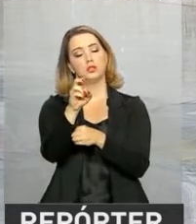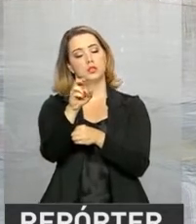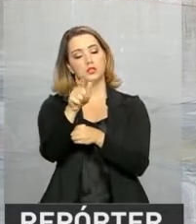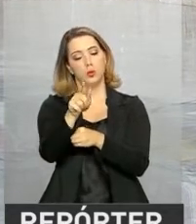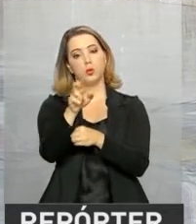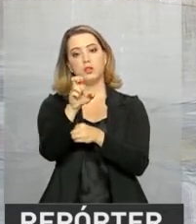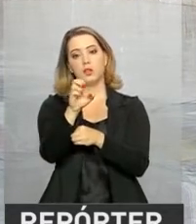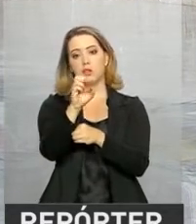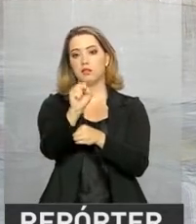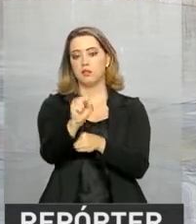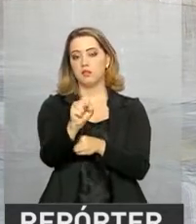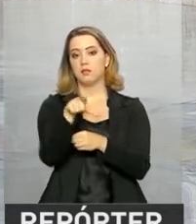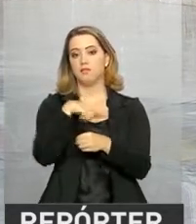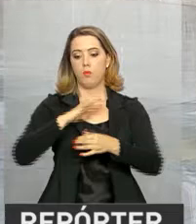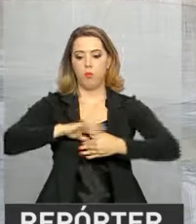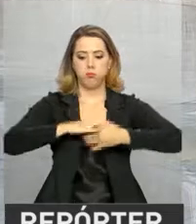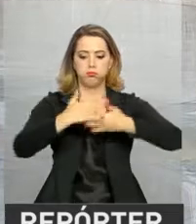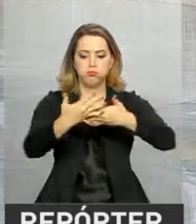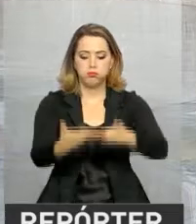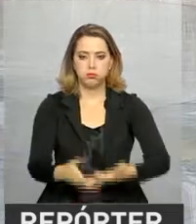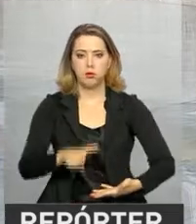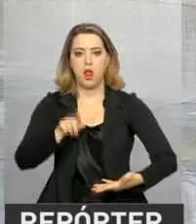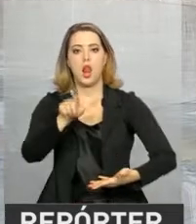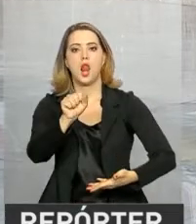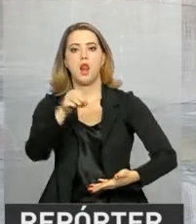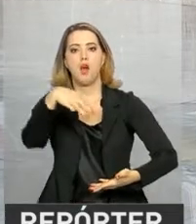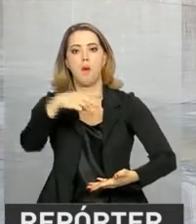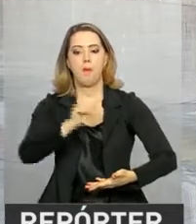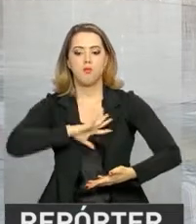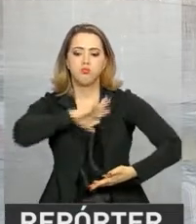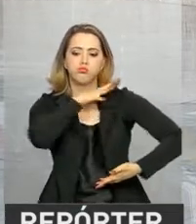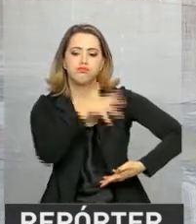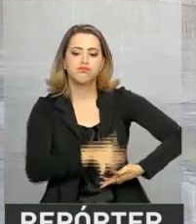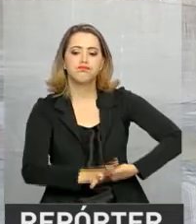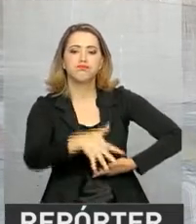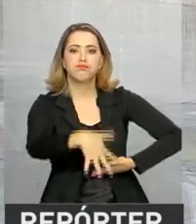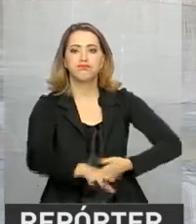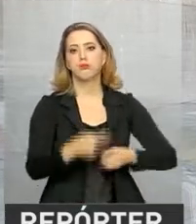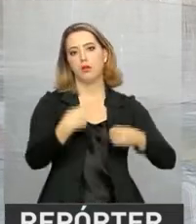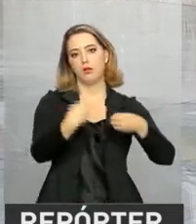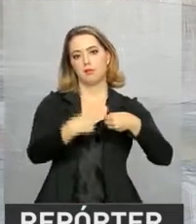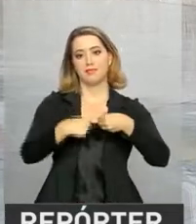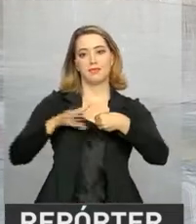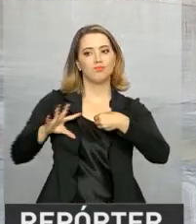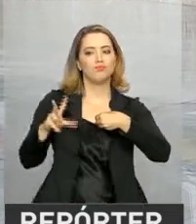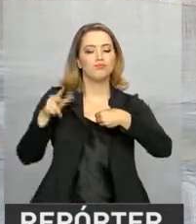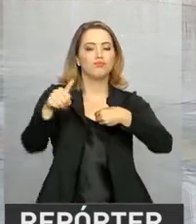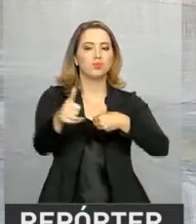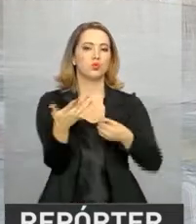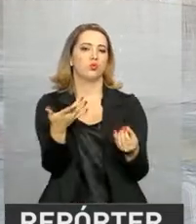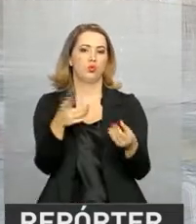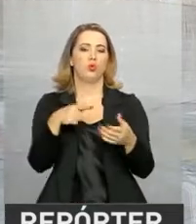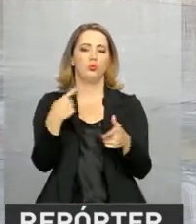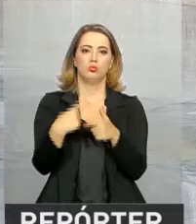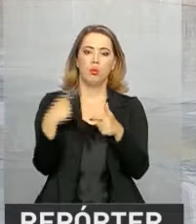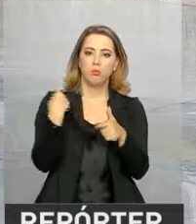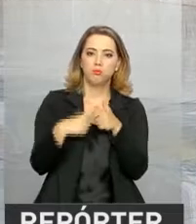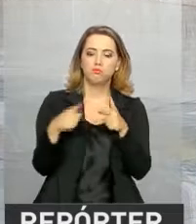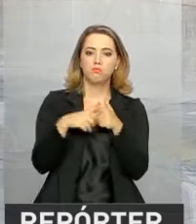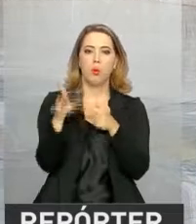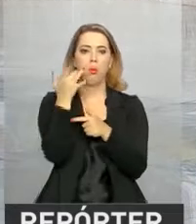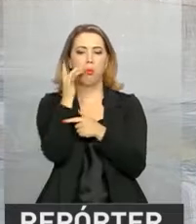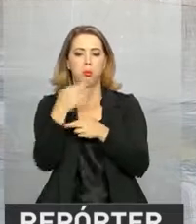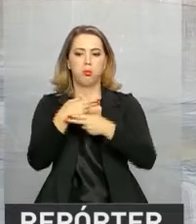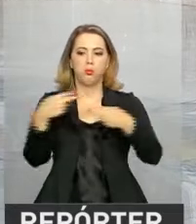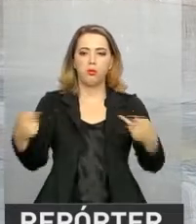34 milhões de metros cúbicos de lama rejeito de minérios sobre o distrito de bento rodrigues que foi